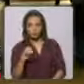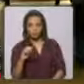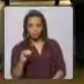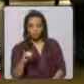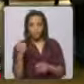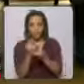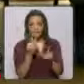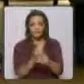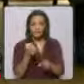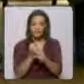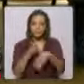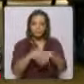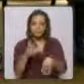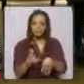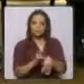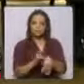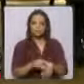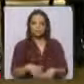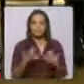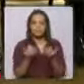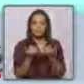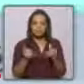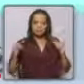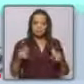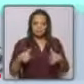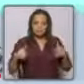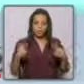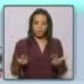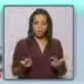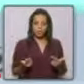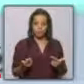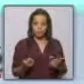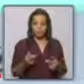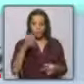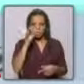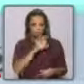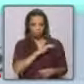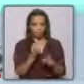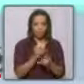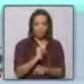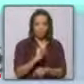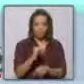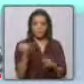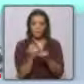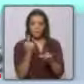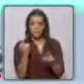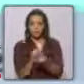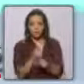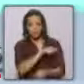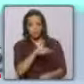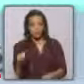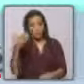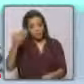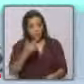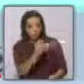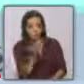de sensibilização. De ser independente, o ser senhor de si, o ser senhor das suas coisas, é algo ao qual vocês têm